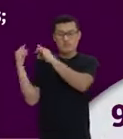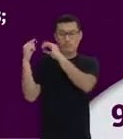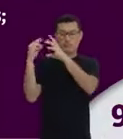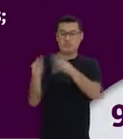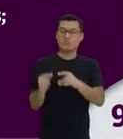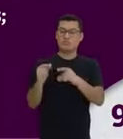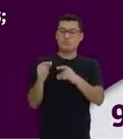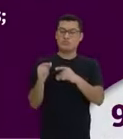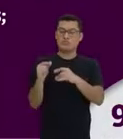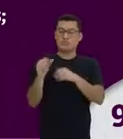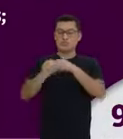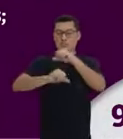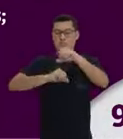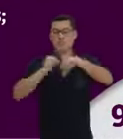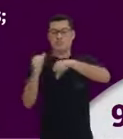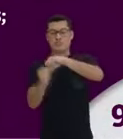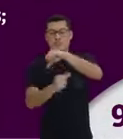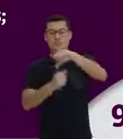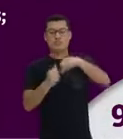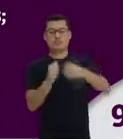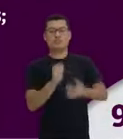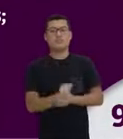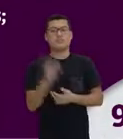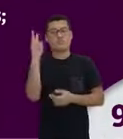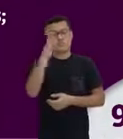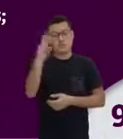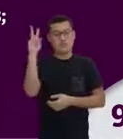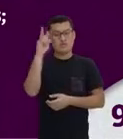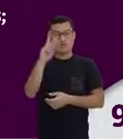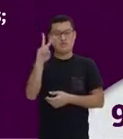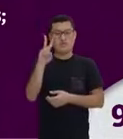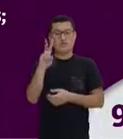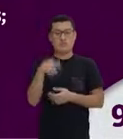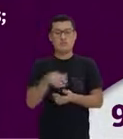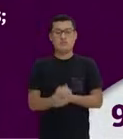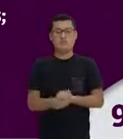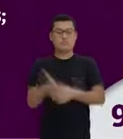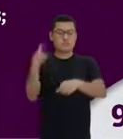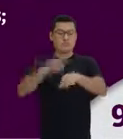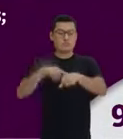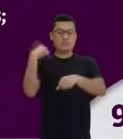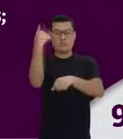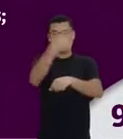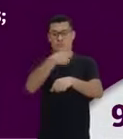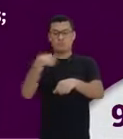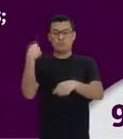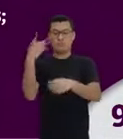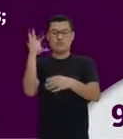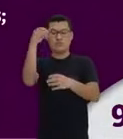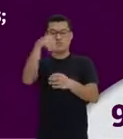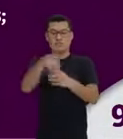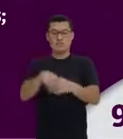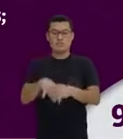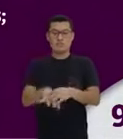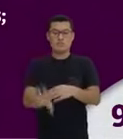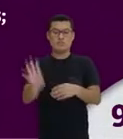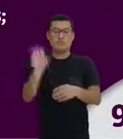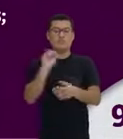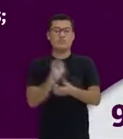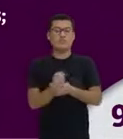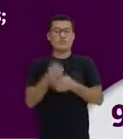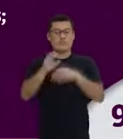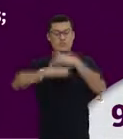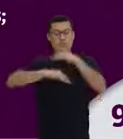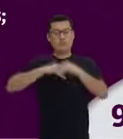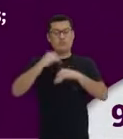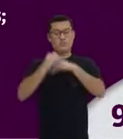tocado pela mudança histórica né do espaço do tempo e também nas transformações tecnológicas